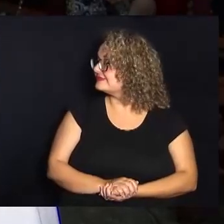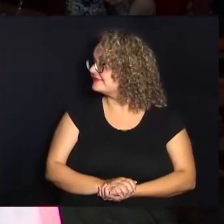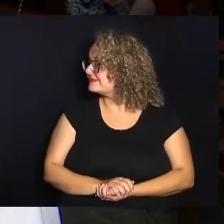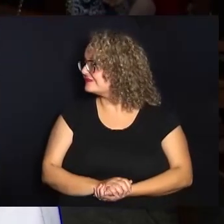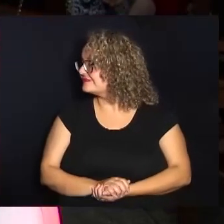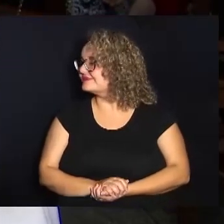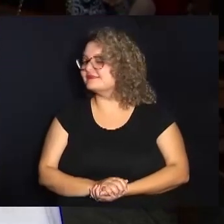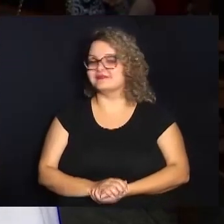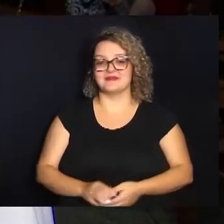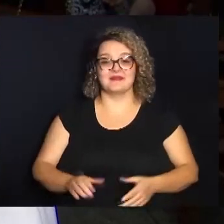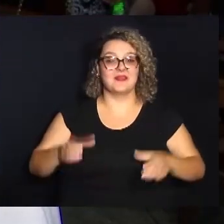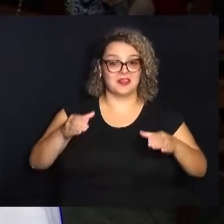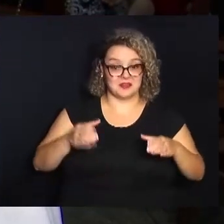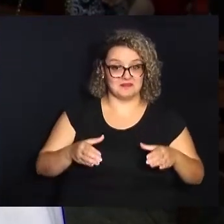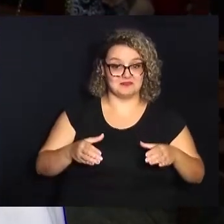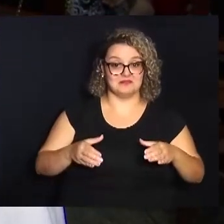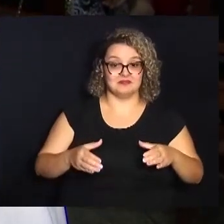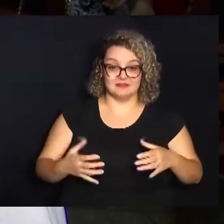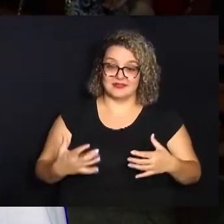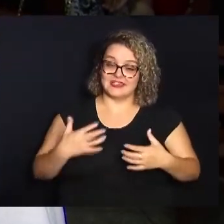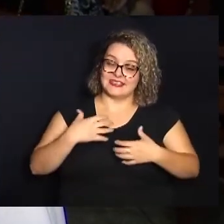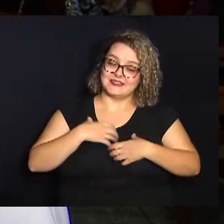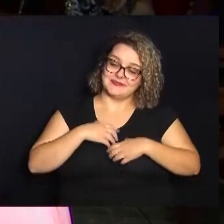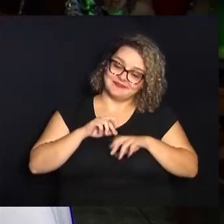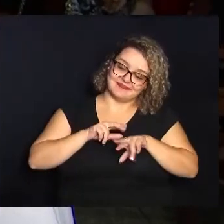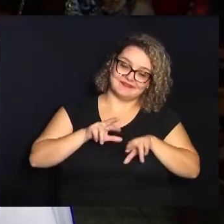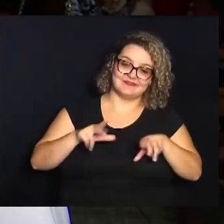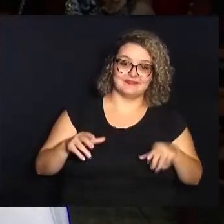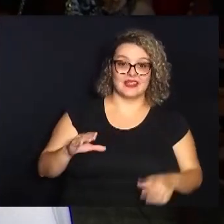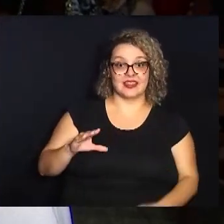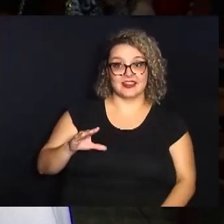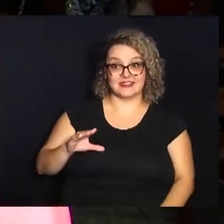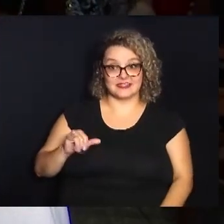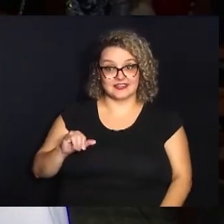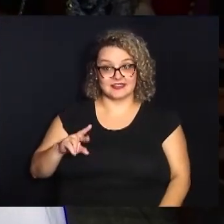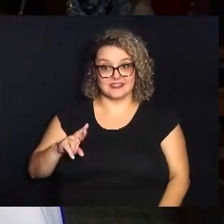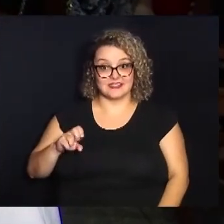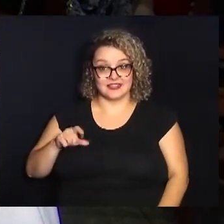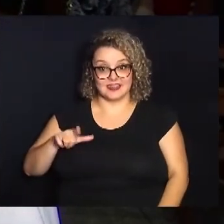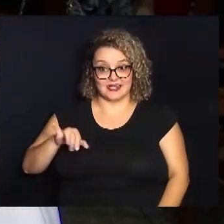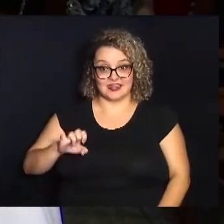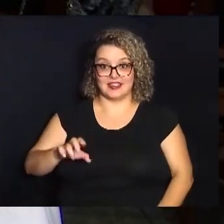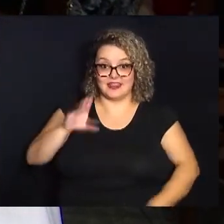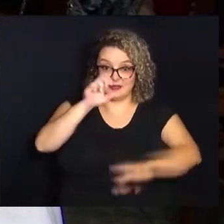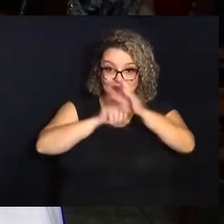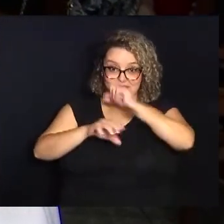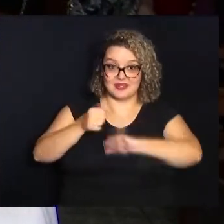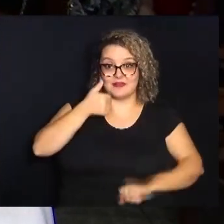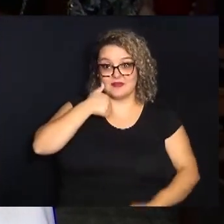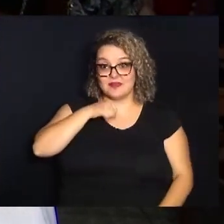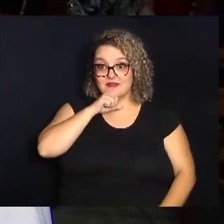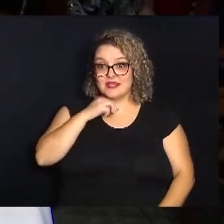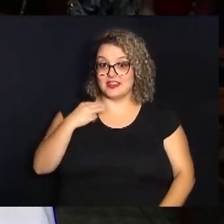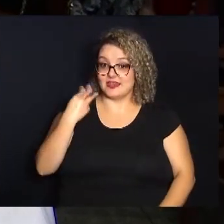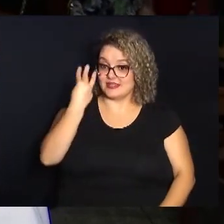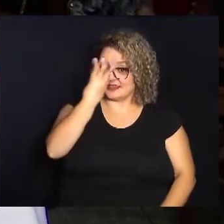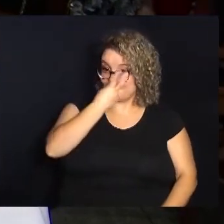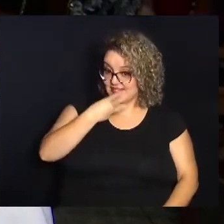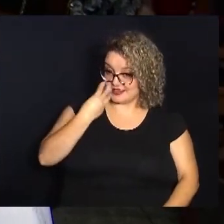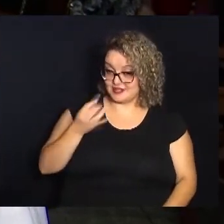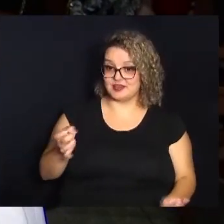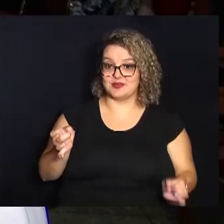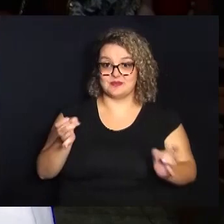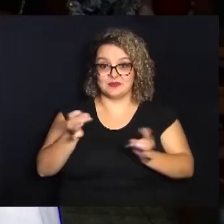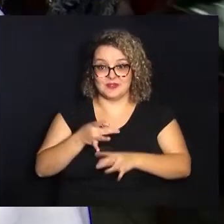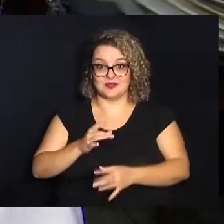ela leva? Calabresa, paio, costelinha, filé mignon suíno e todas as especiarias